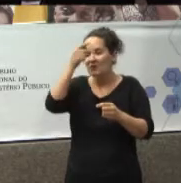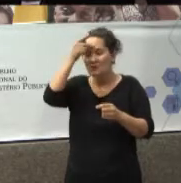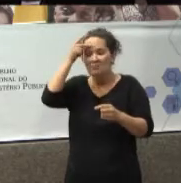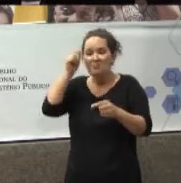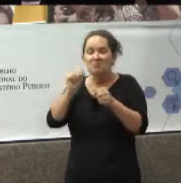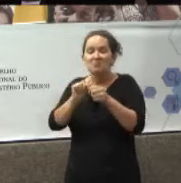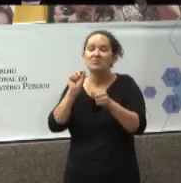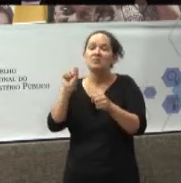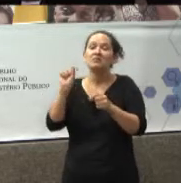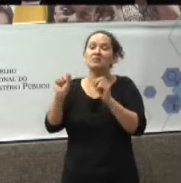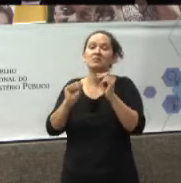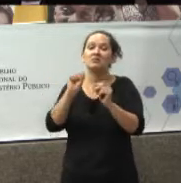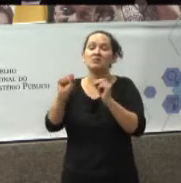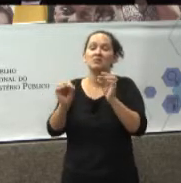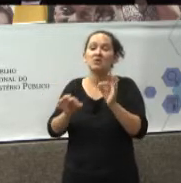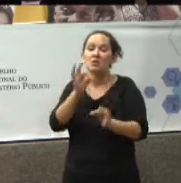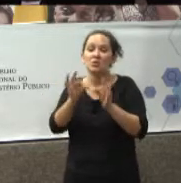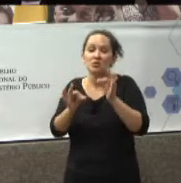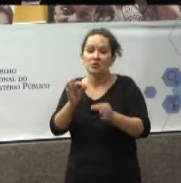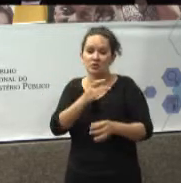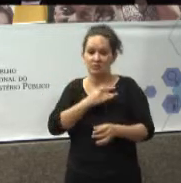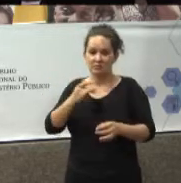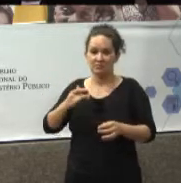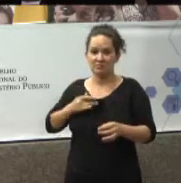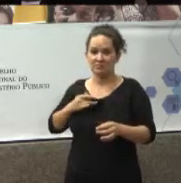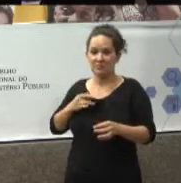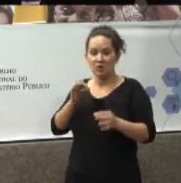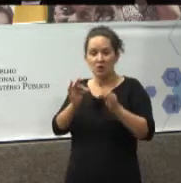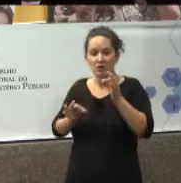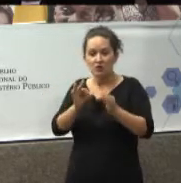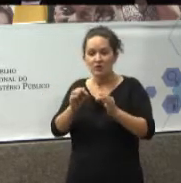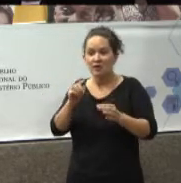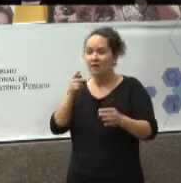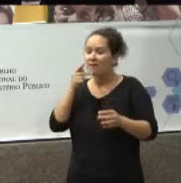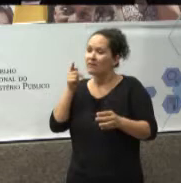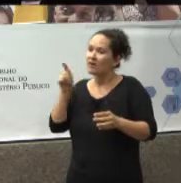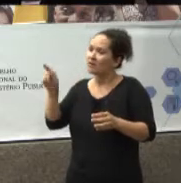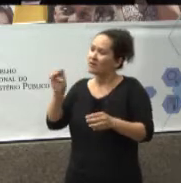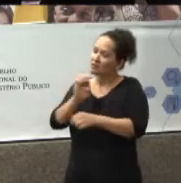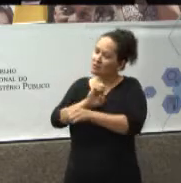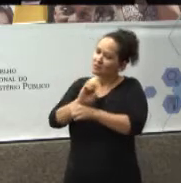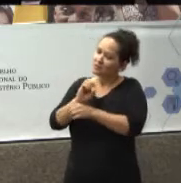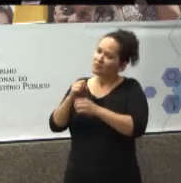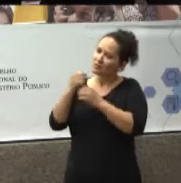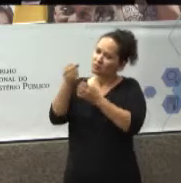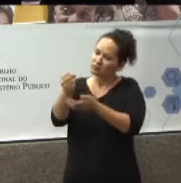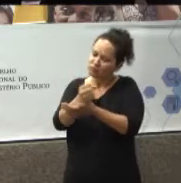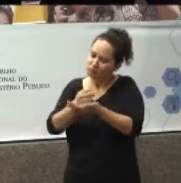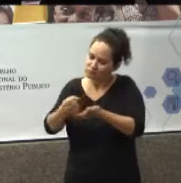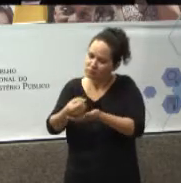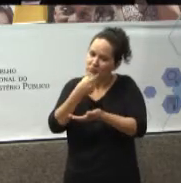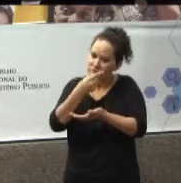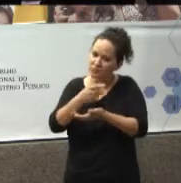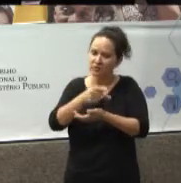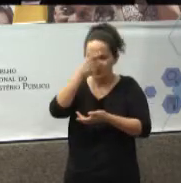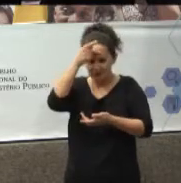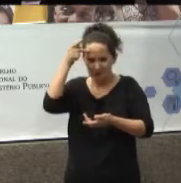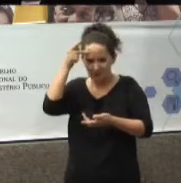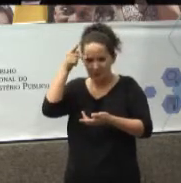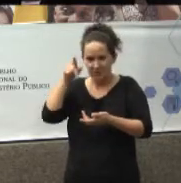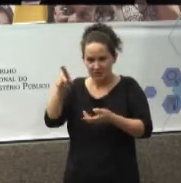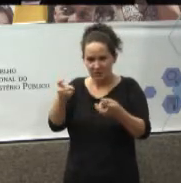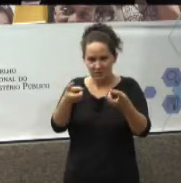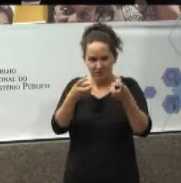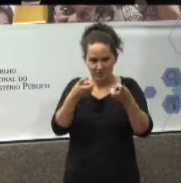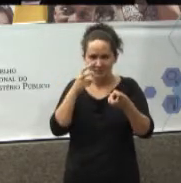algumas vezes o que o judiciário faz manda o estado fornecer o medicamento todos vocês aqui já viram algum caso parecido